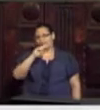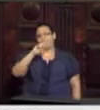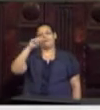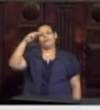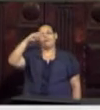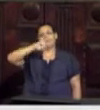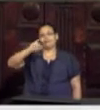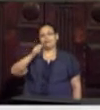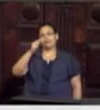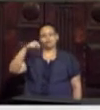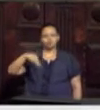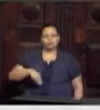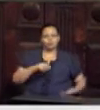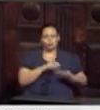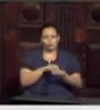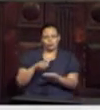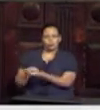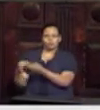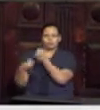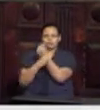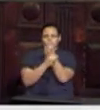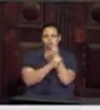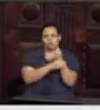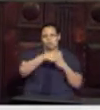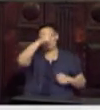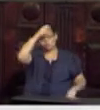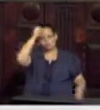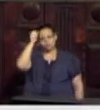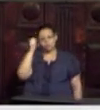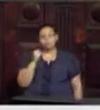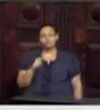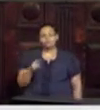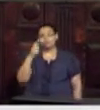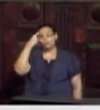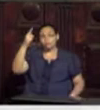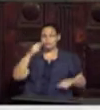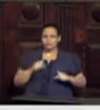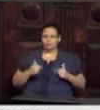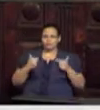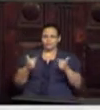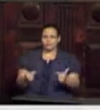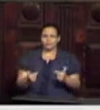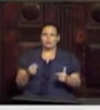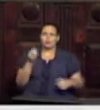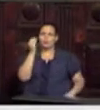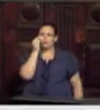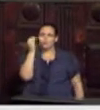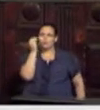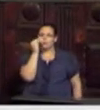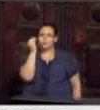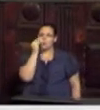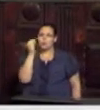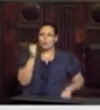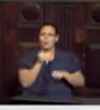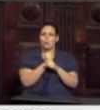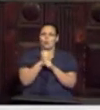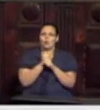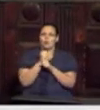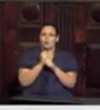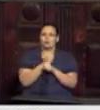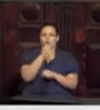órgãos de segurança pública. Lembrando aqui que houve uma iniciativa que mostrava que no ano